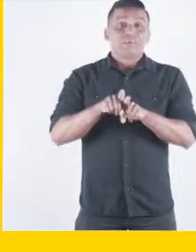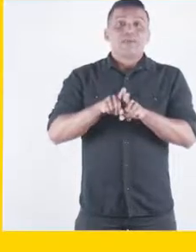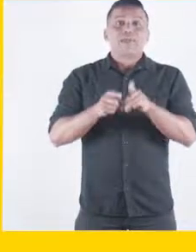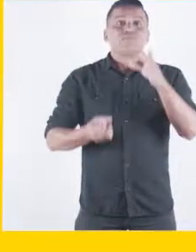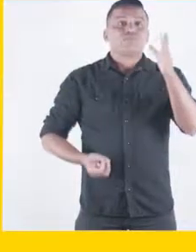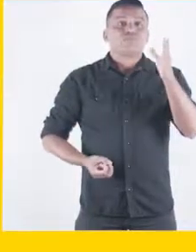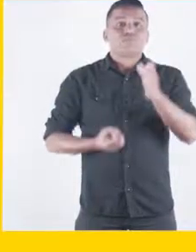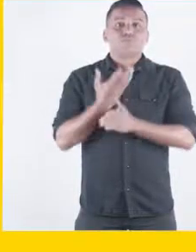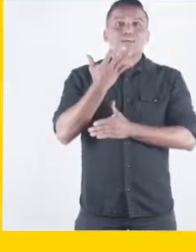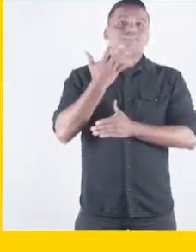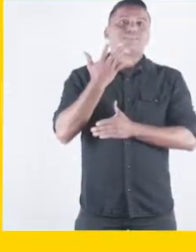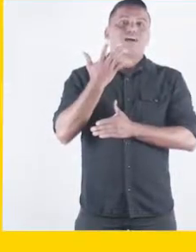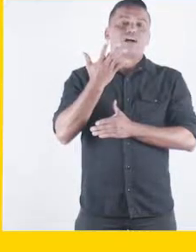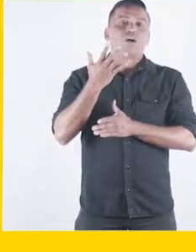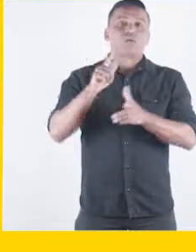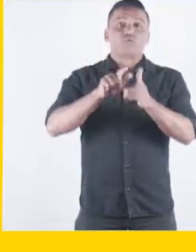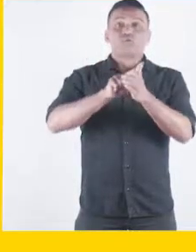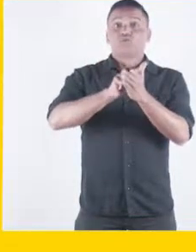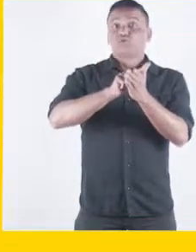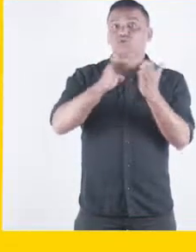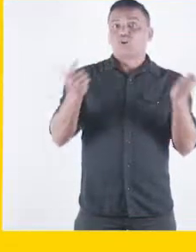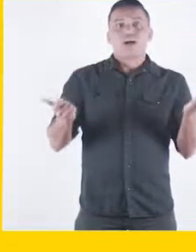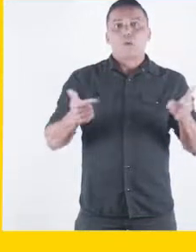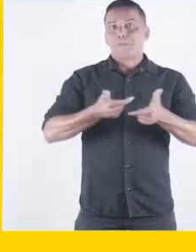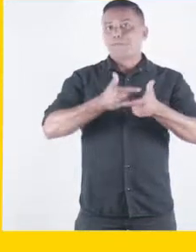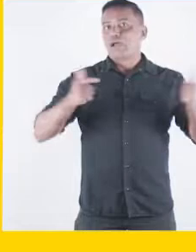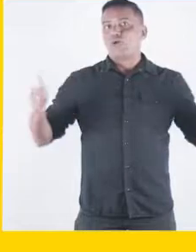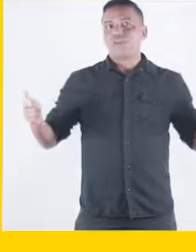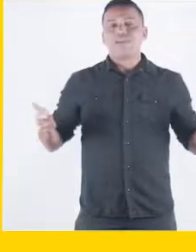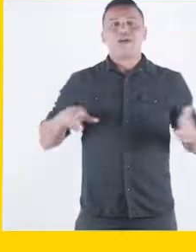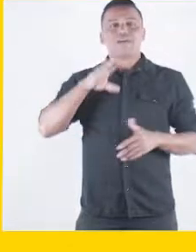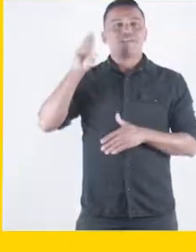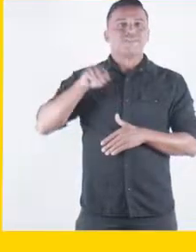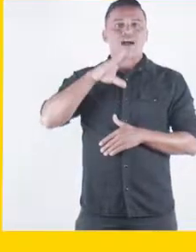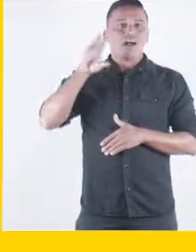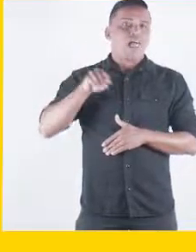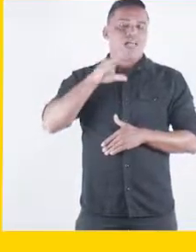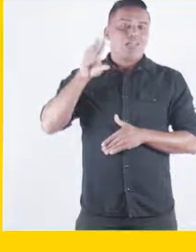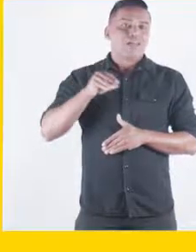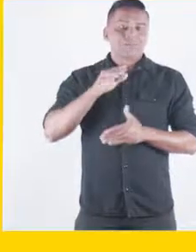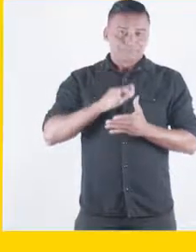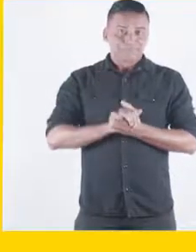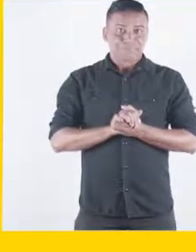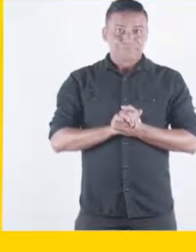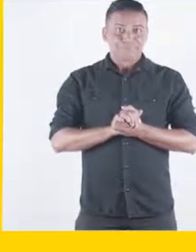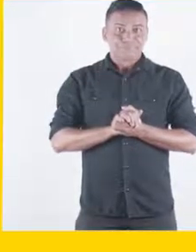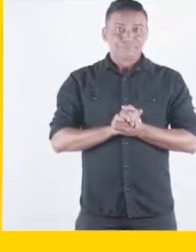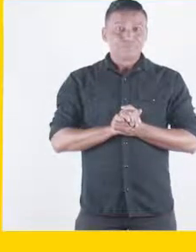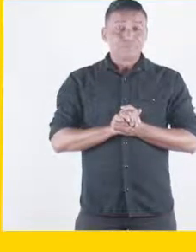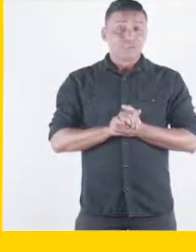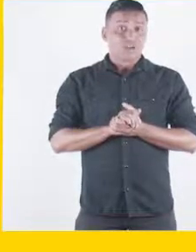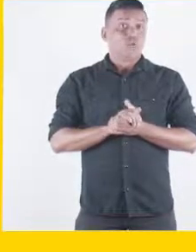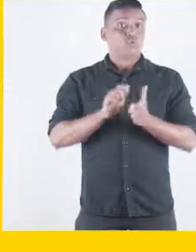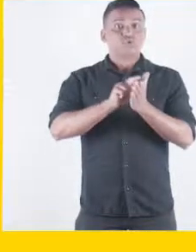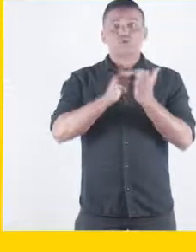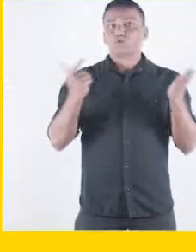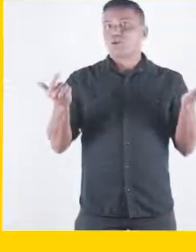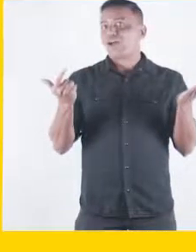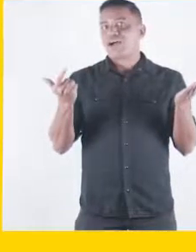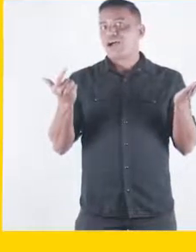fundação do jornal Maioria Falante, que era um jornal que reunia, as